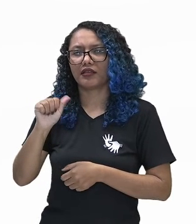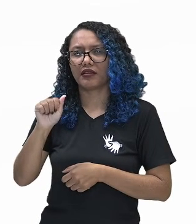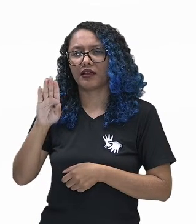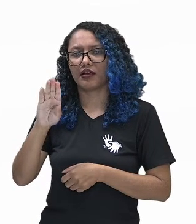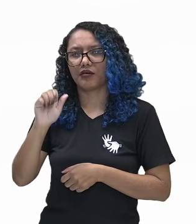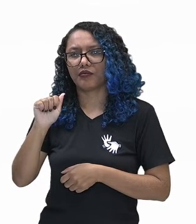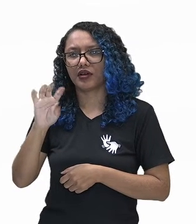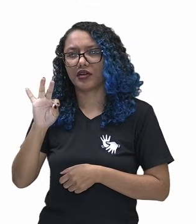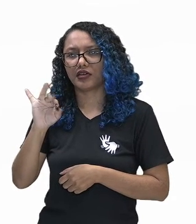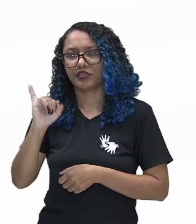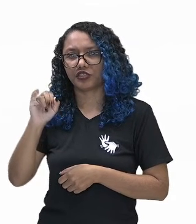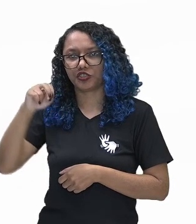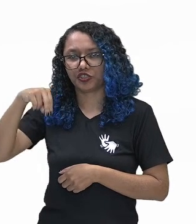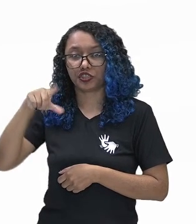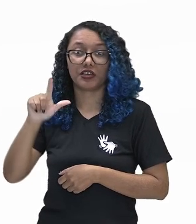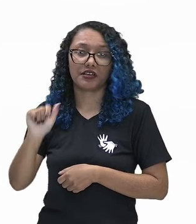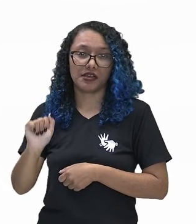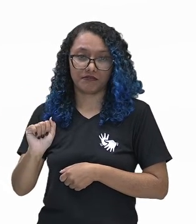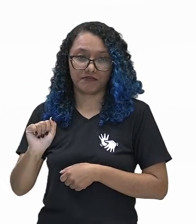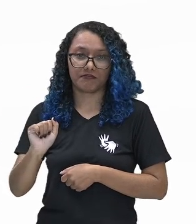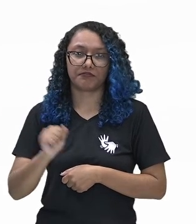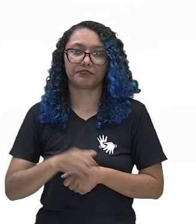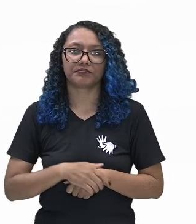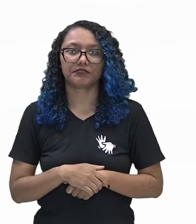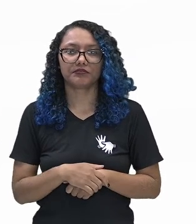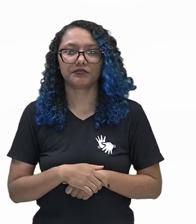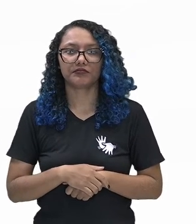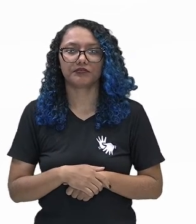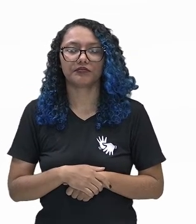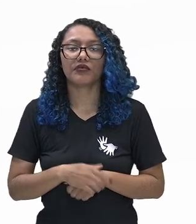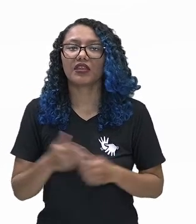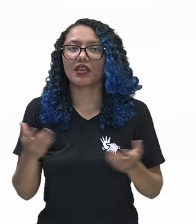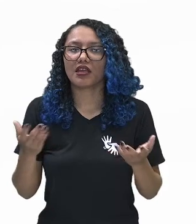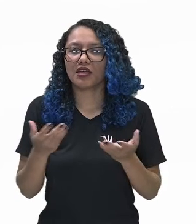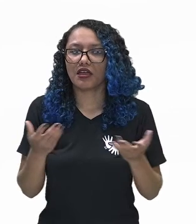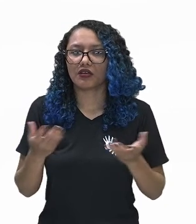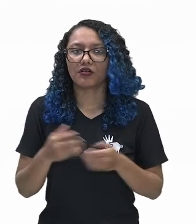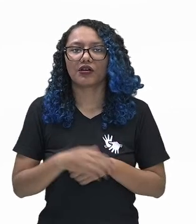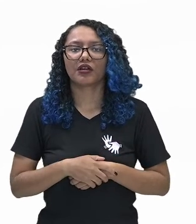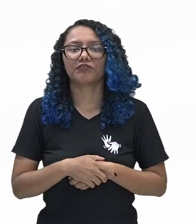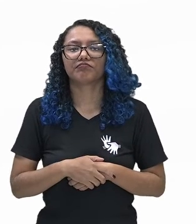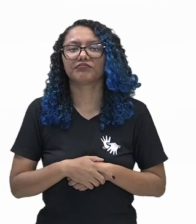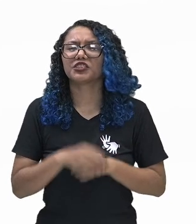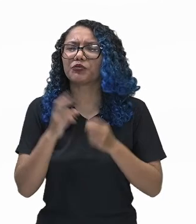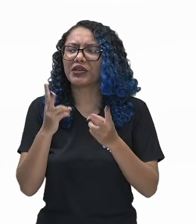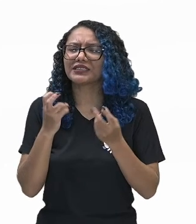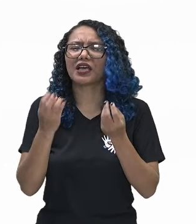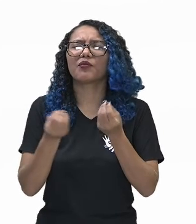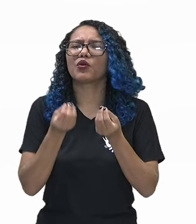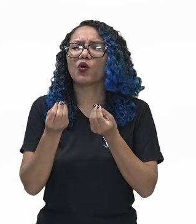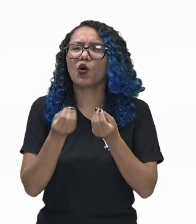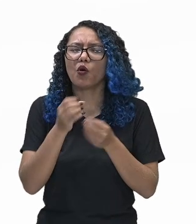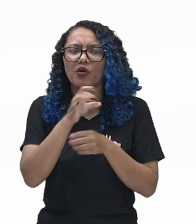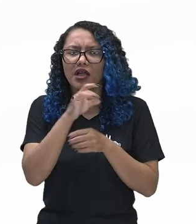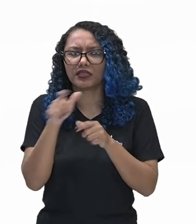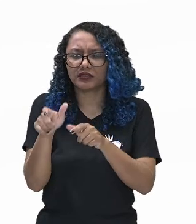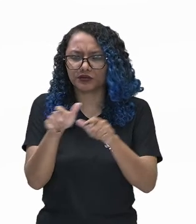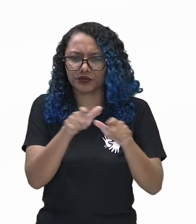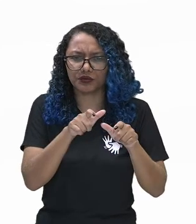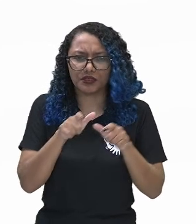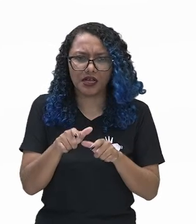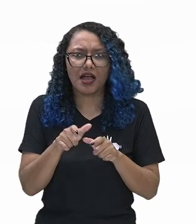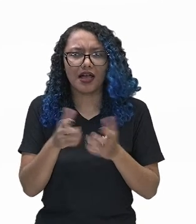Tabatinga. E aí a gente vai observar cada um desses espaços, apesar deles estarem ali localizados